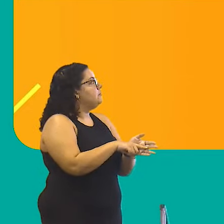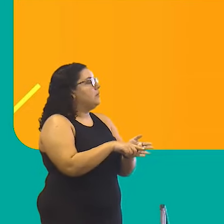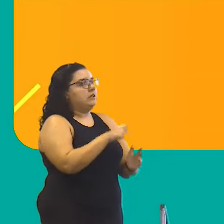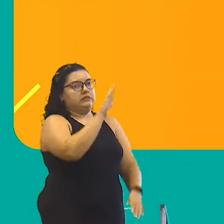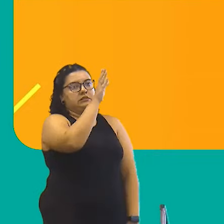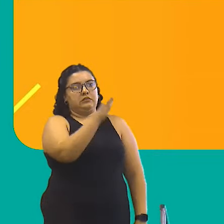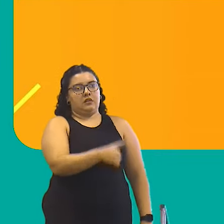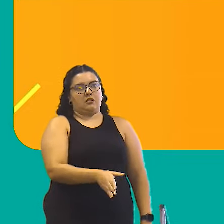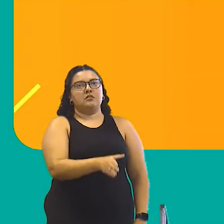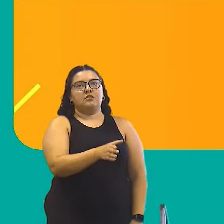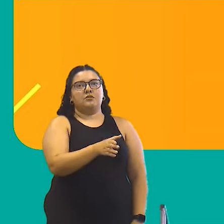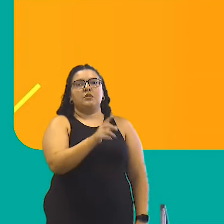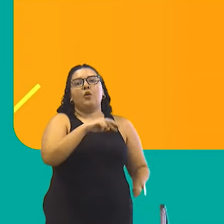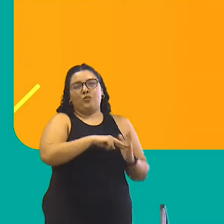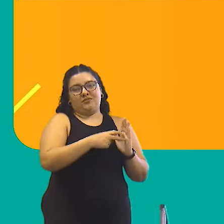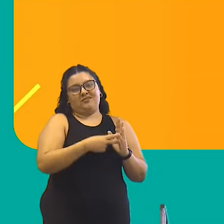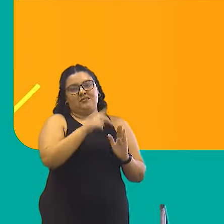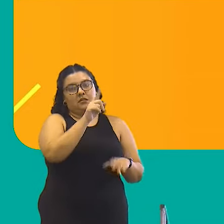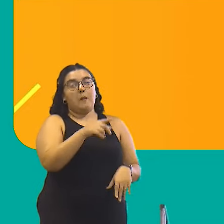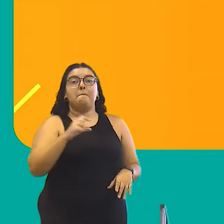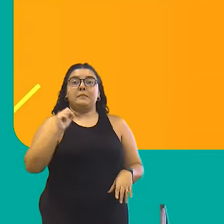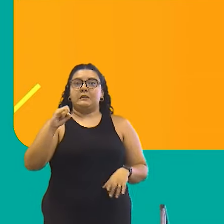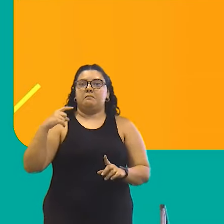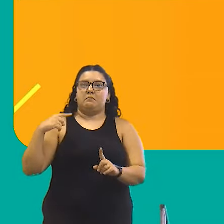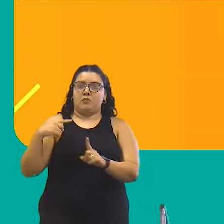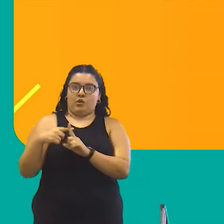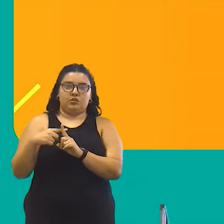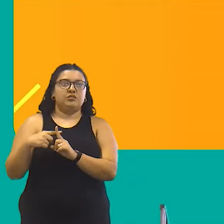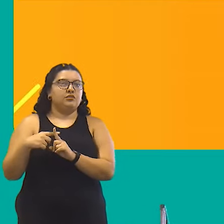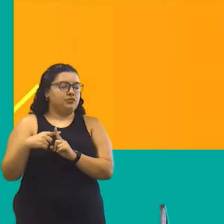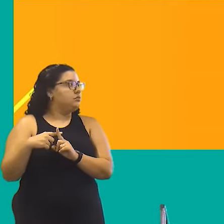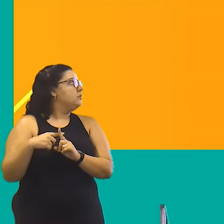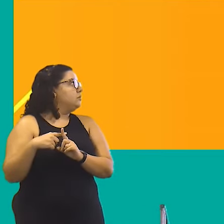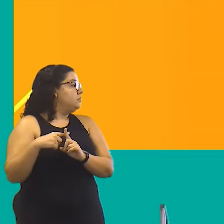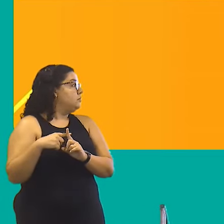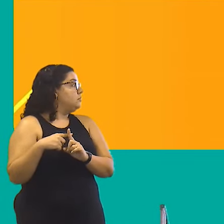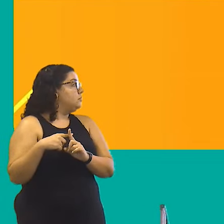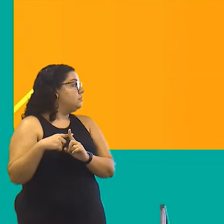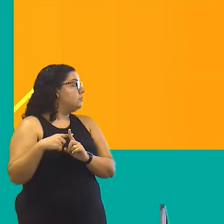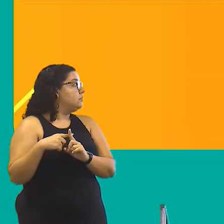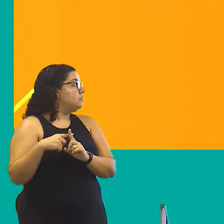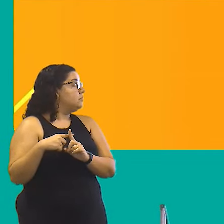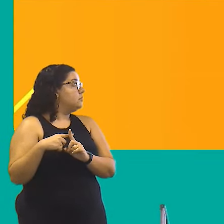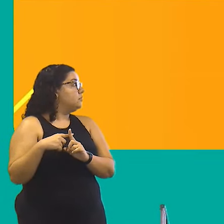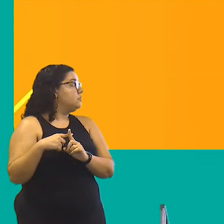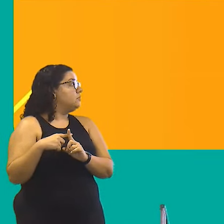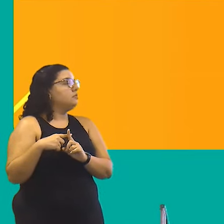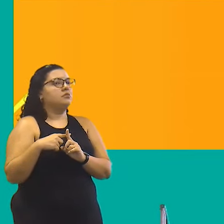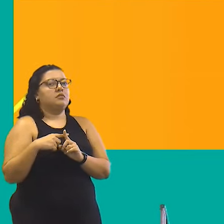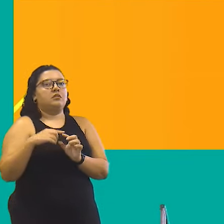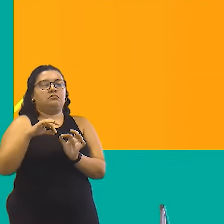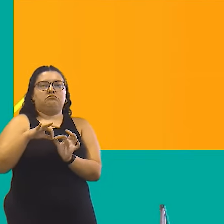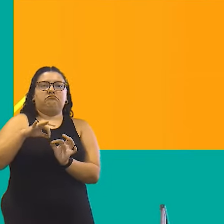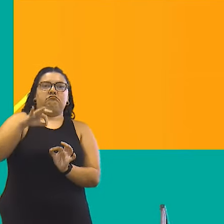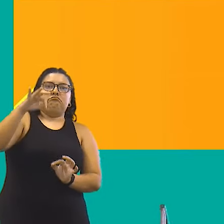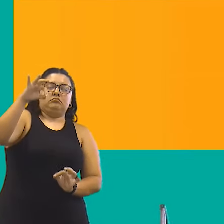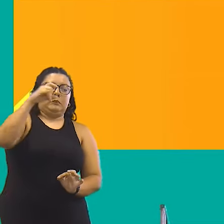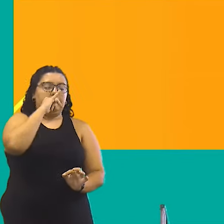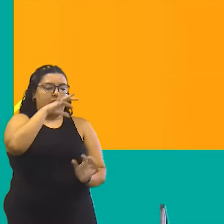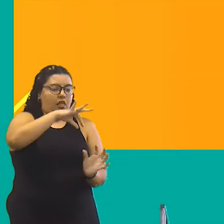tracinho pequeno. E o polo positivo, na verdade o polo de mais potencial elétrico, com uma linha maior.